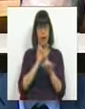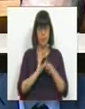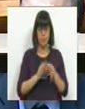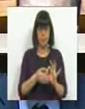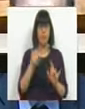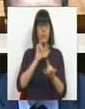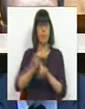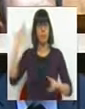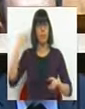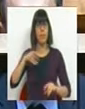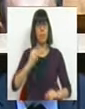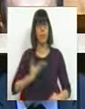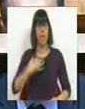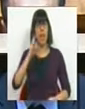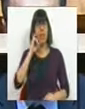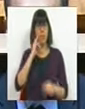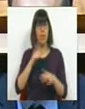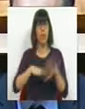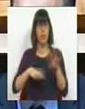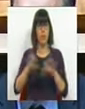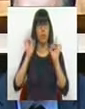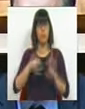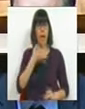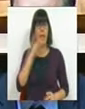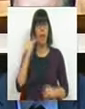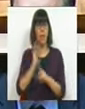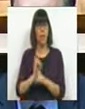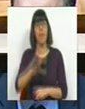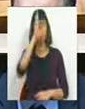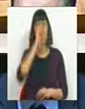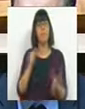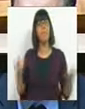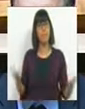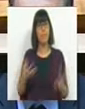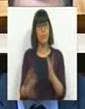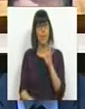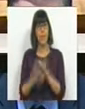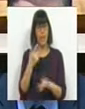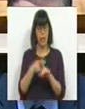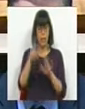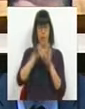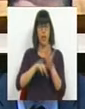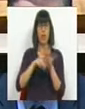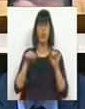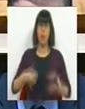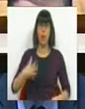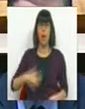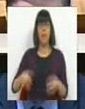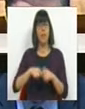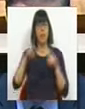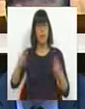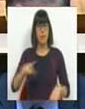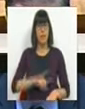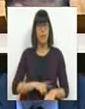sequência do que o PSD tem vindo a defender e implementou quando foi governo. Aliás, a criação deste regime, que hoje se pretende estender